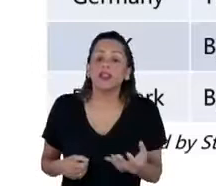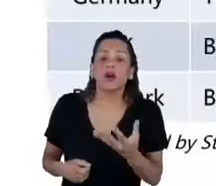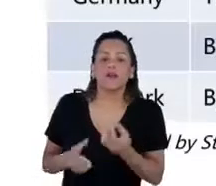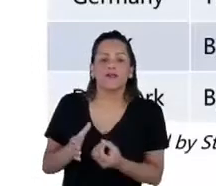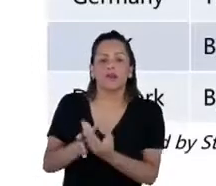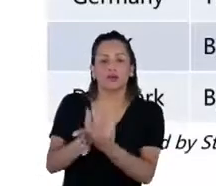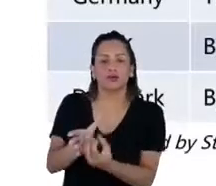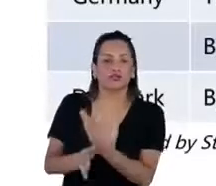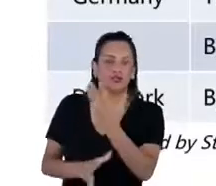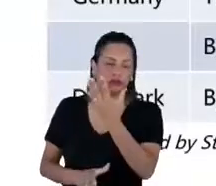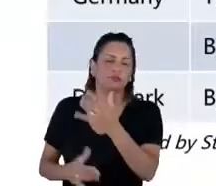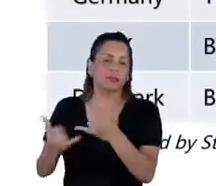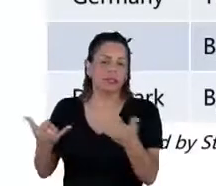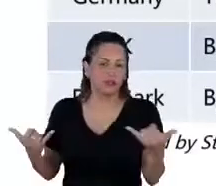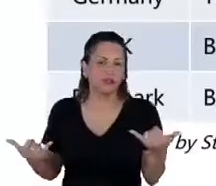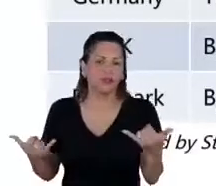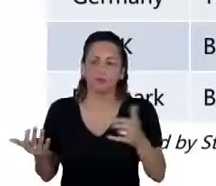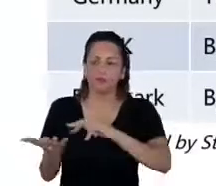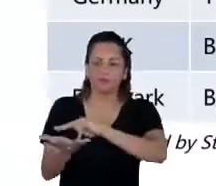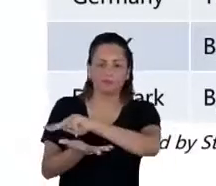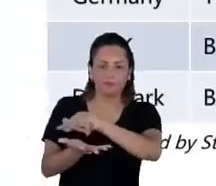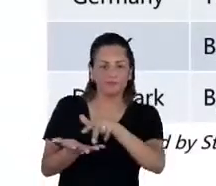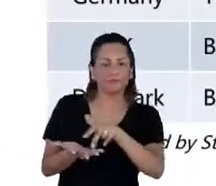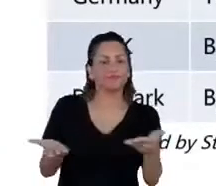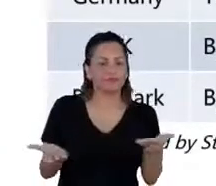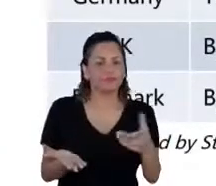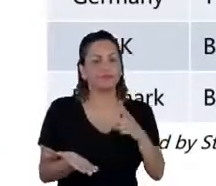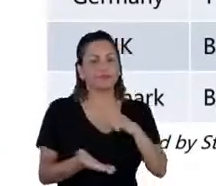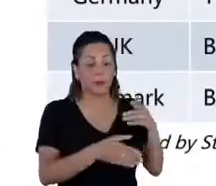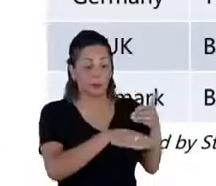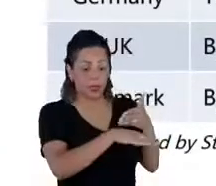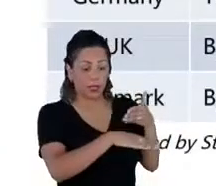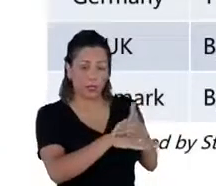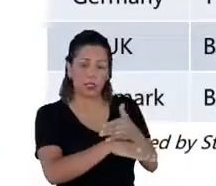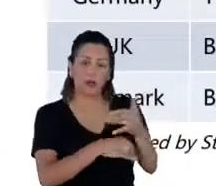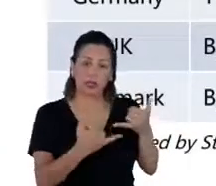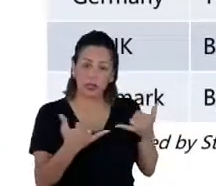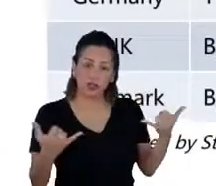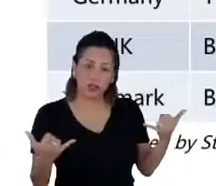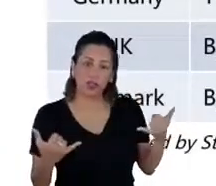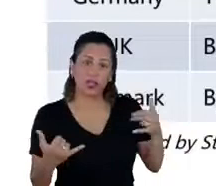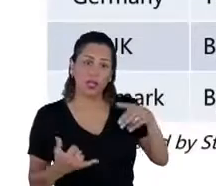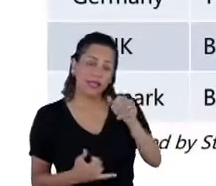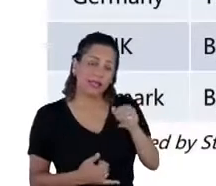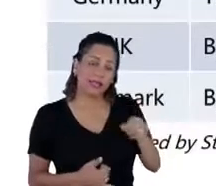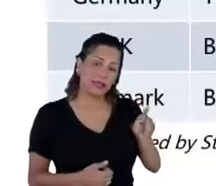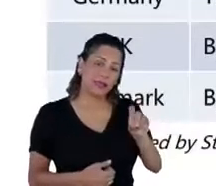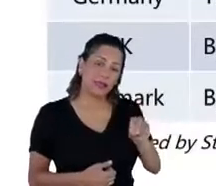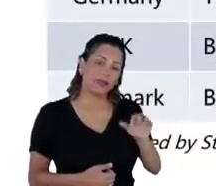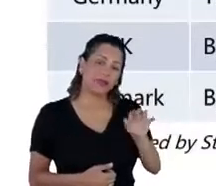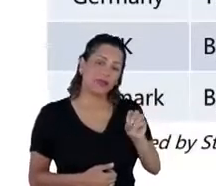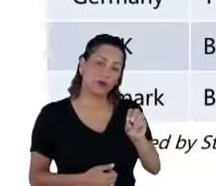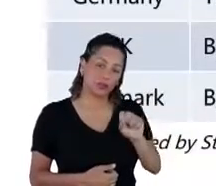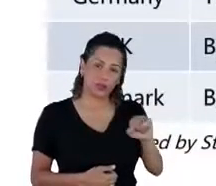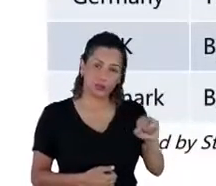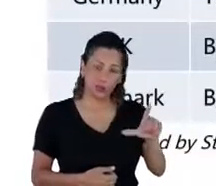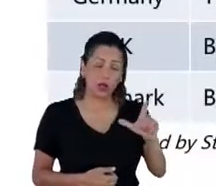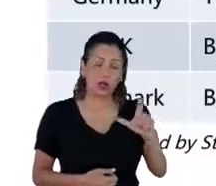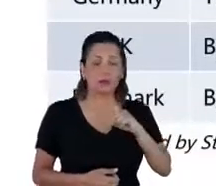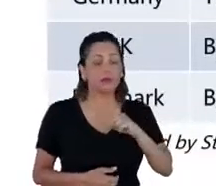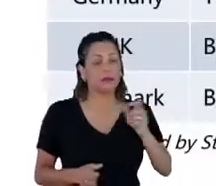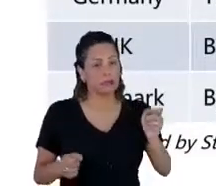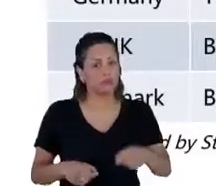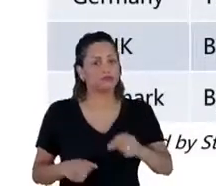fazer isso, a participação de energia não fóssil no consumo de energia pode aumentar muito.